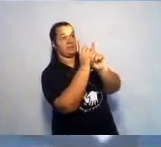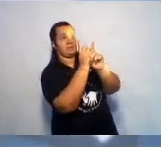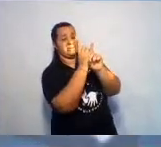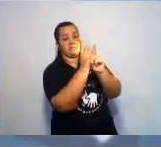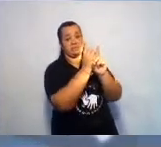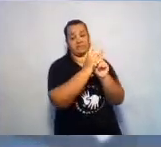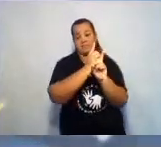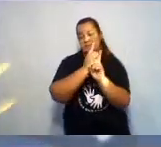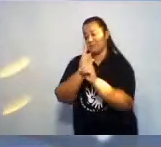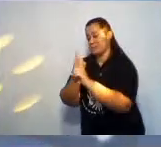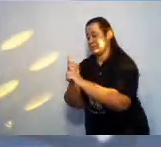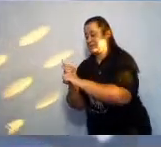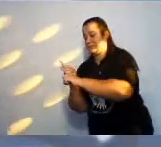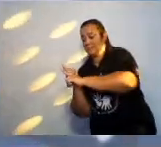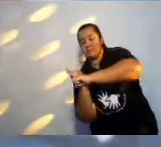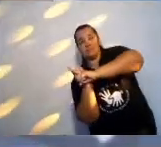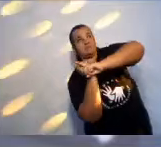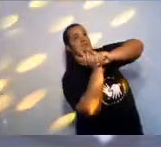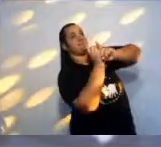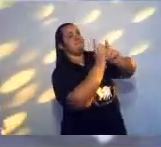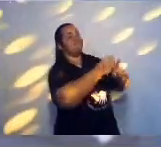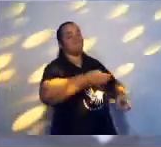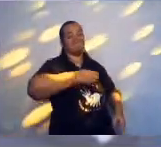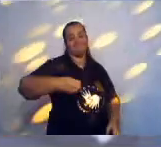com um gole de cerveja.